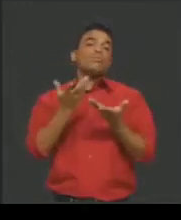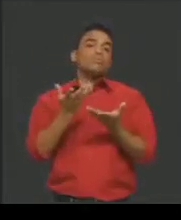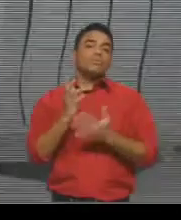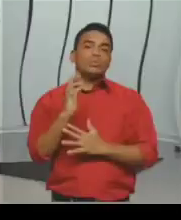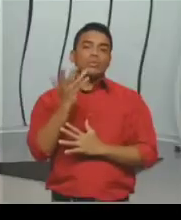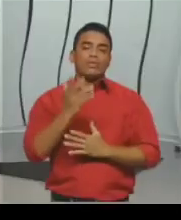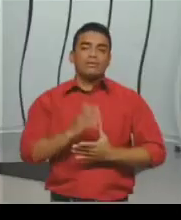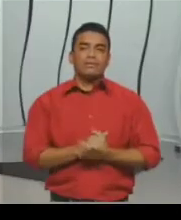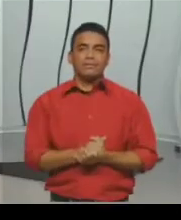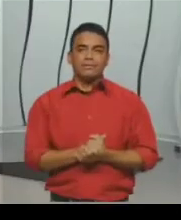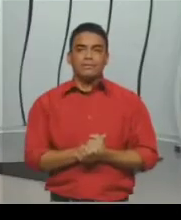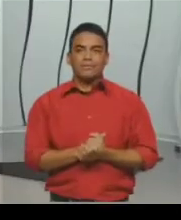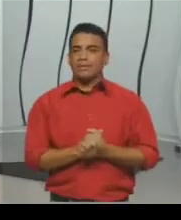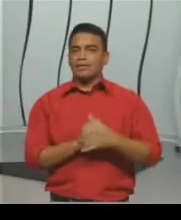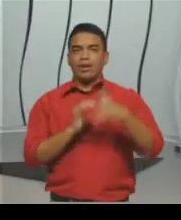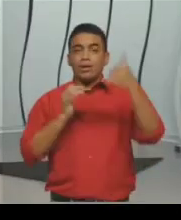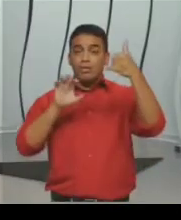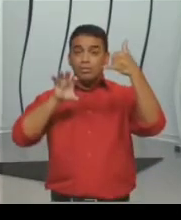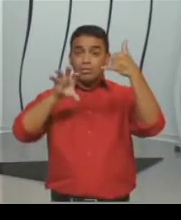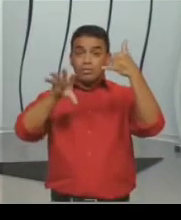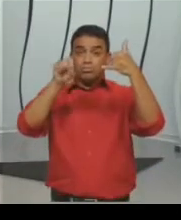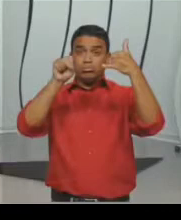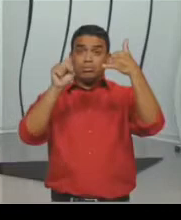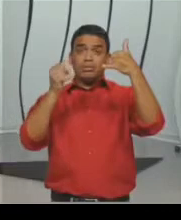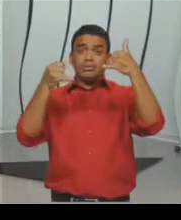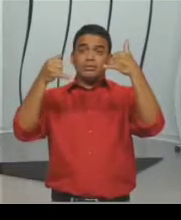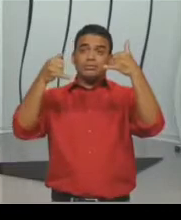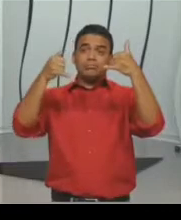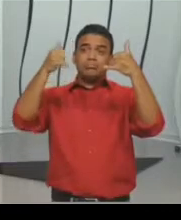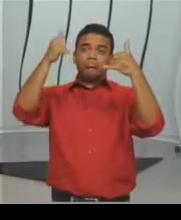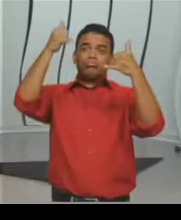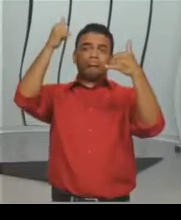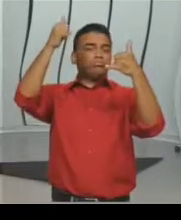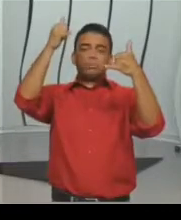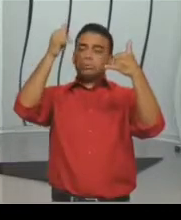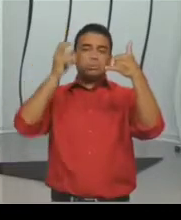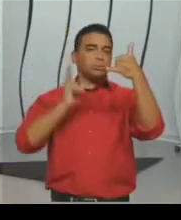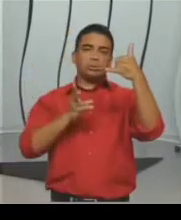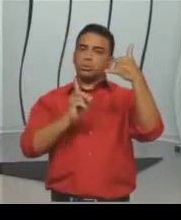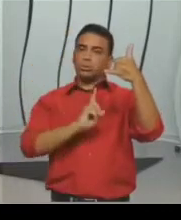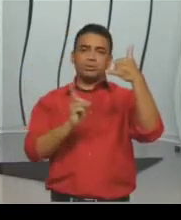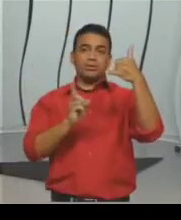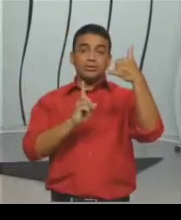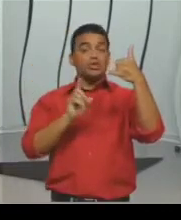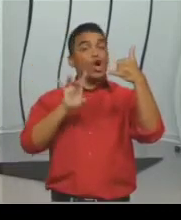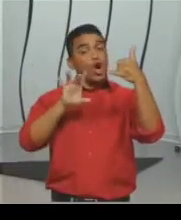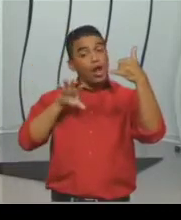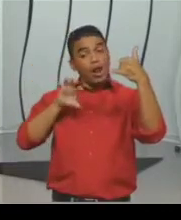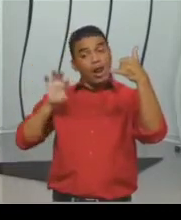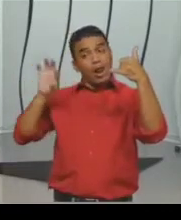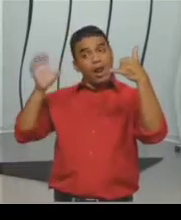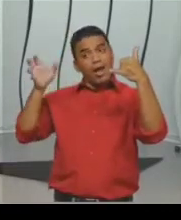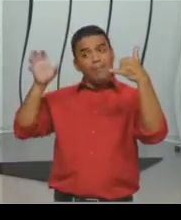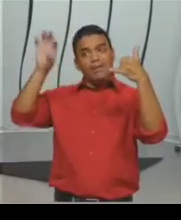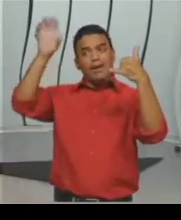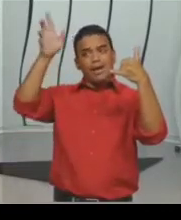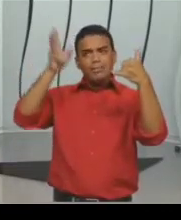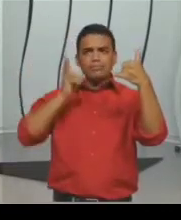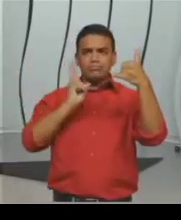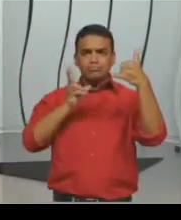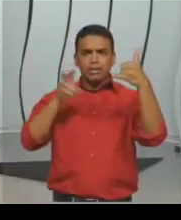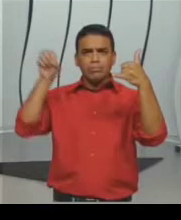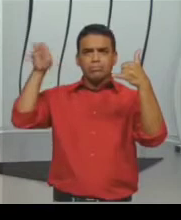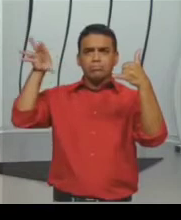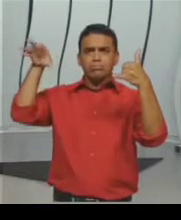Pera aí. Então, essa corrente aqui não passa, ó. Queimei essa lâmpada. Só que as outras vão continuar acendendo. Agora, e se